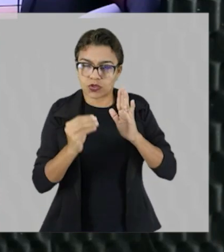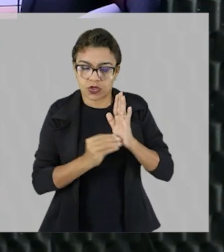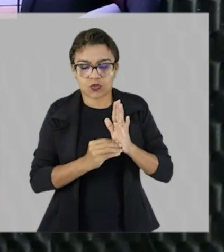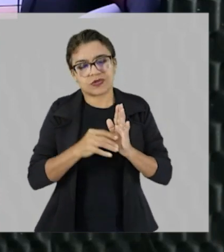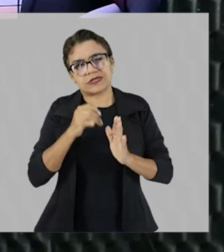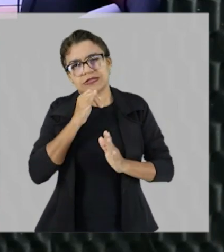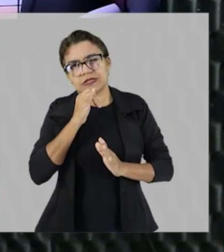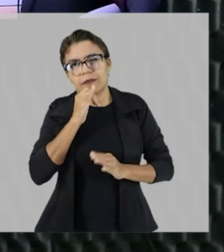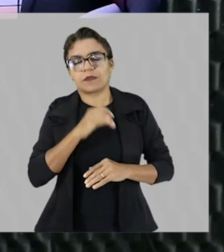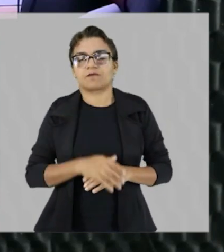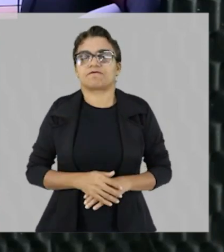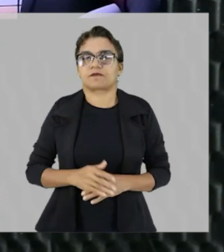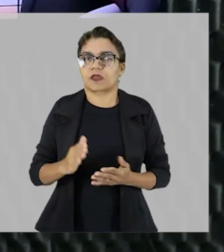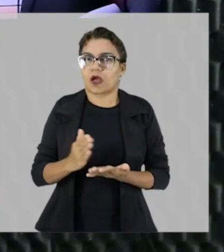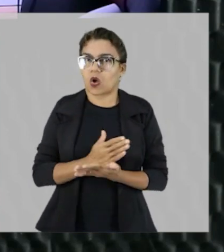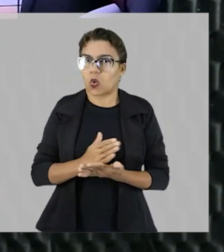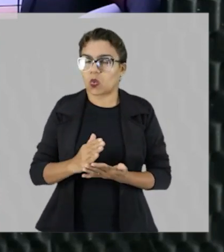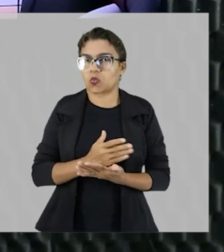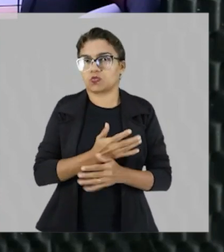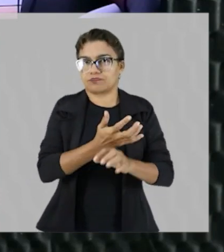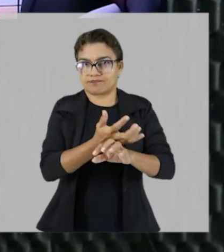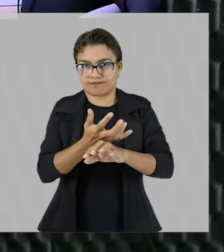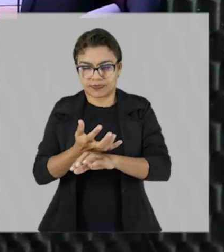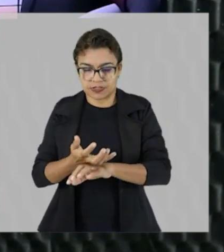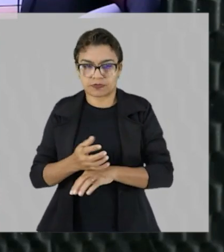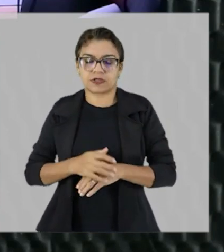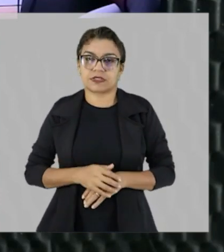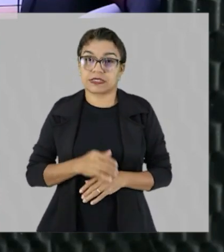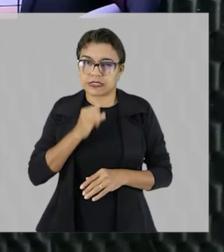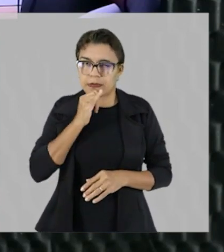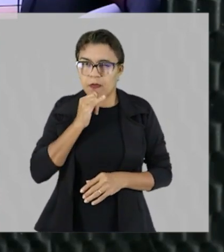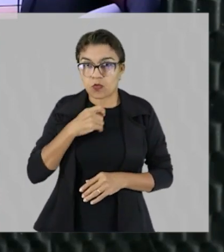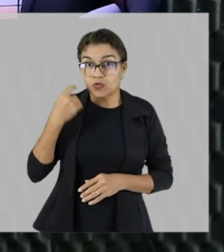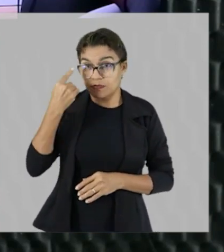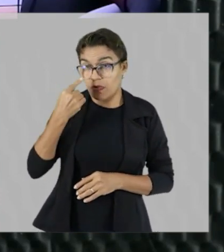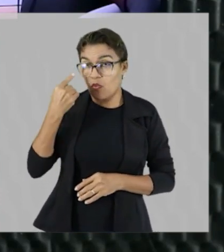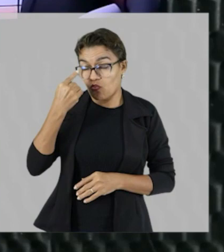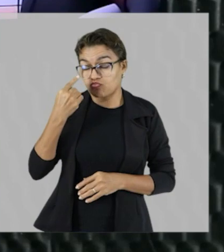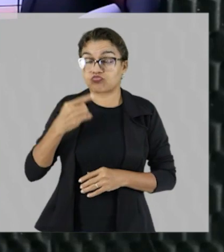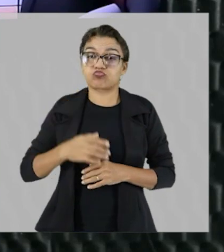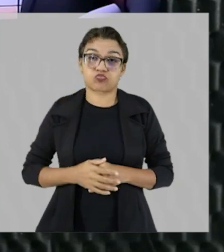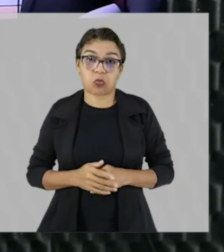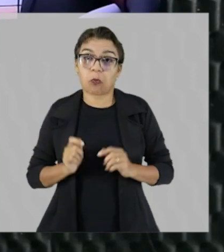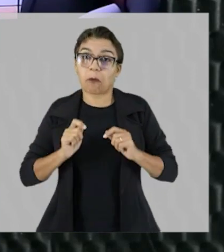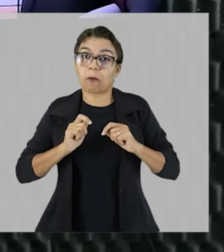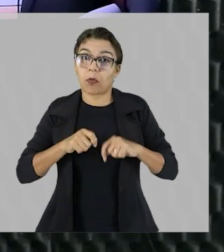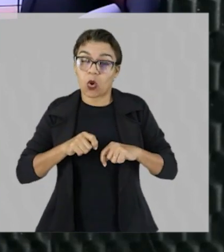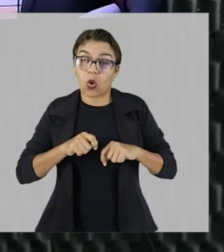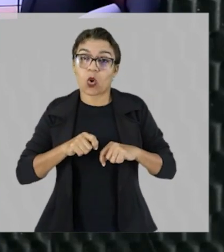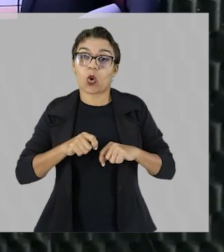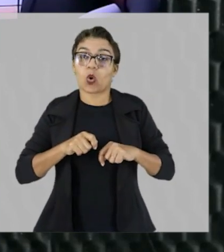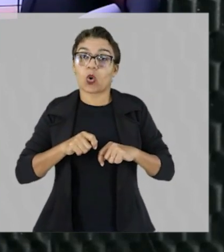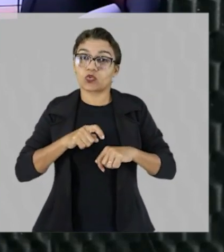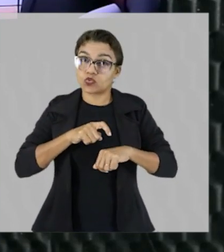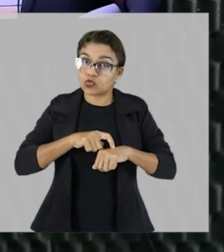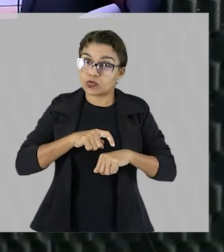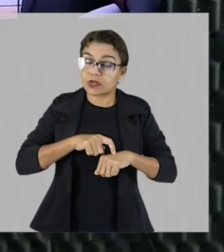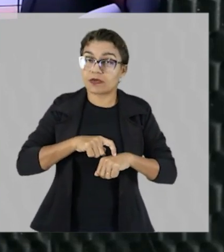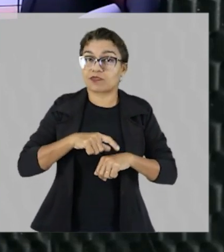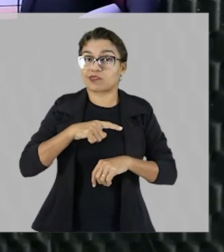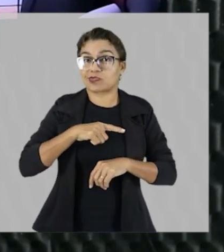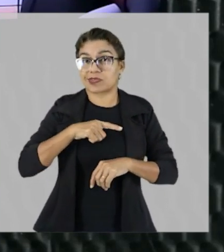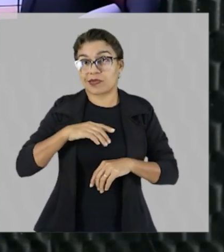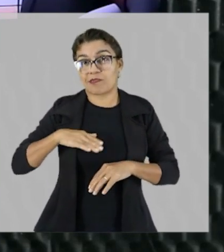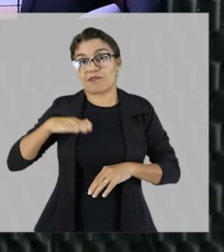como alguns componentes curriculares, como por exemplo espanhol, é um tempo que sobra para você perder